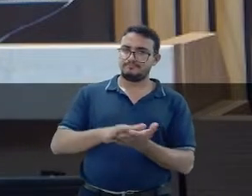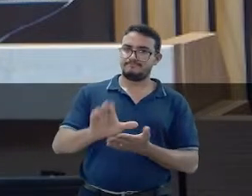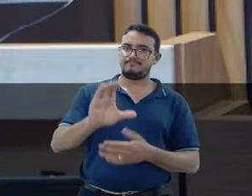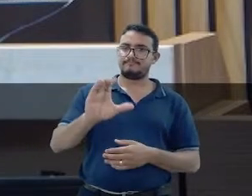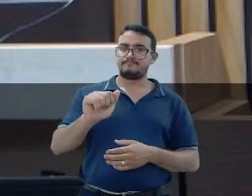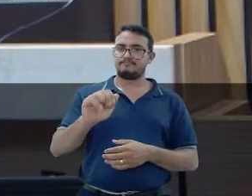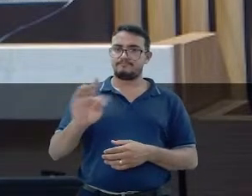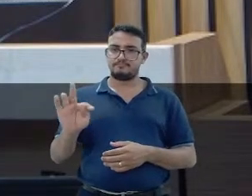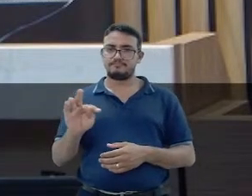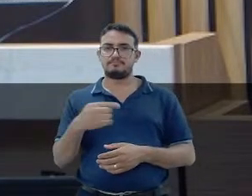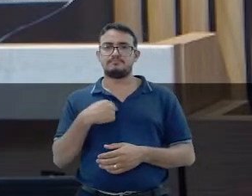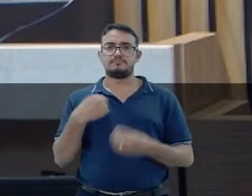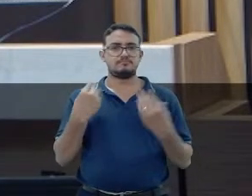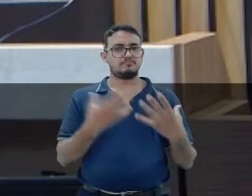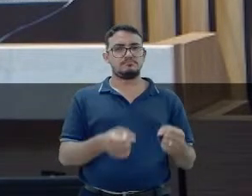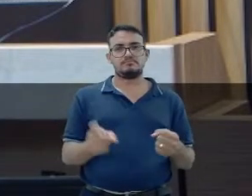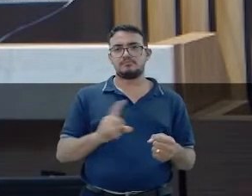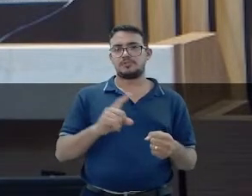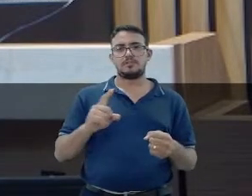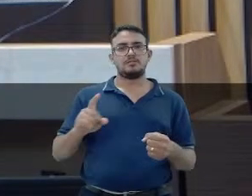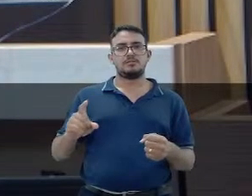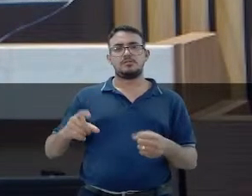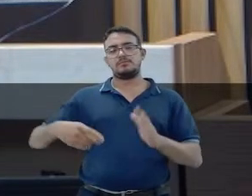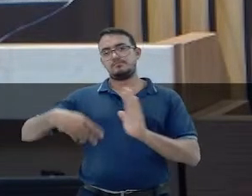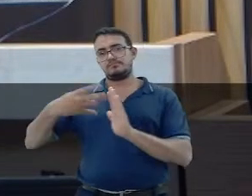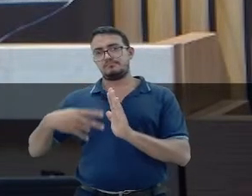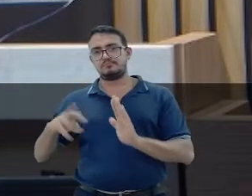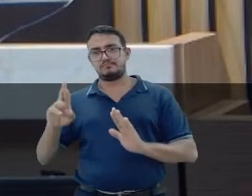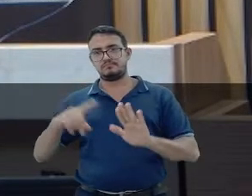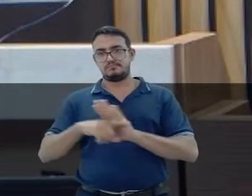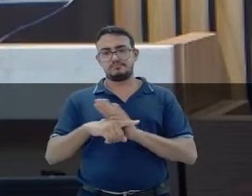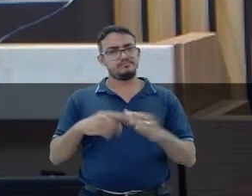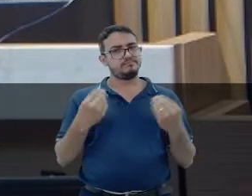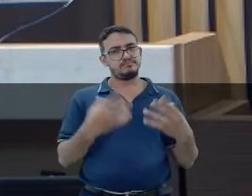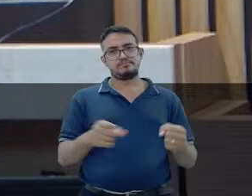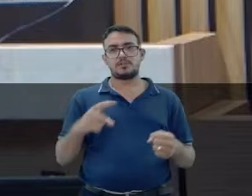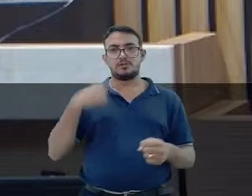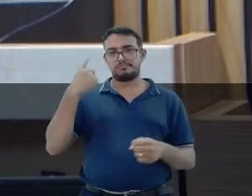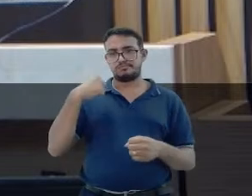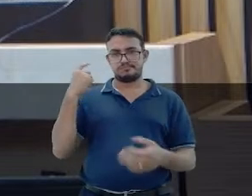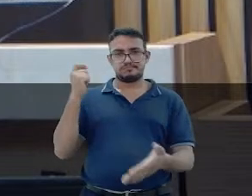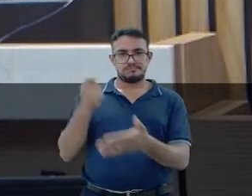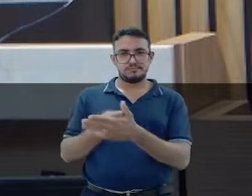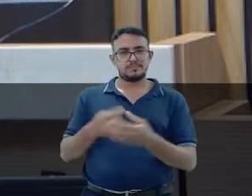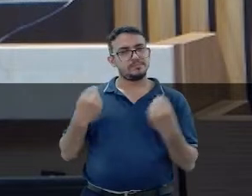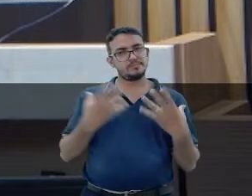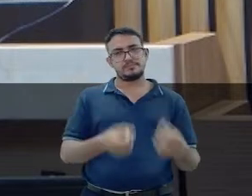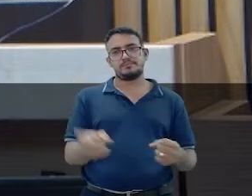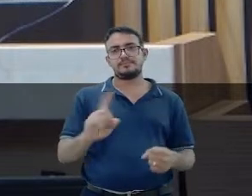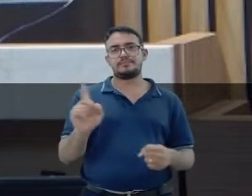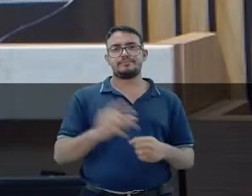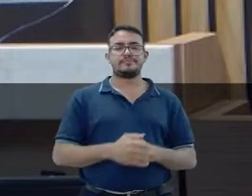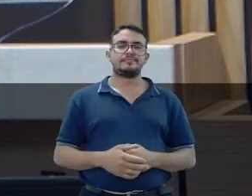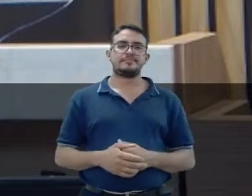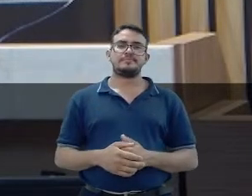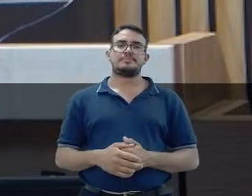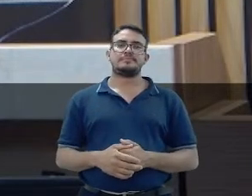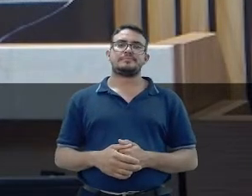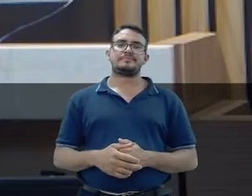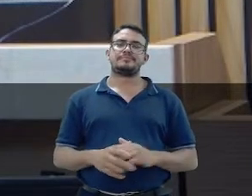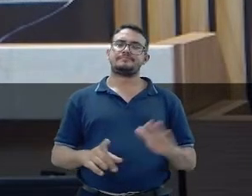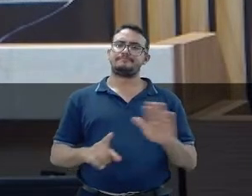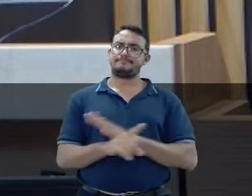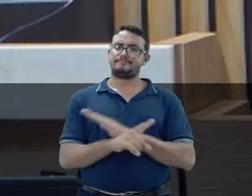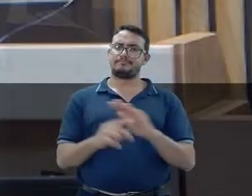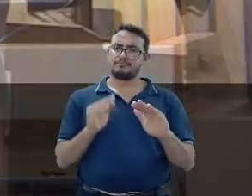nego provimento. Honorários periciais, nego provimento. Honorários advocatícios, nego provimento. Indago só se